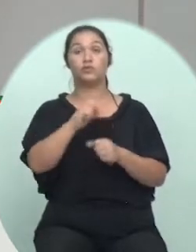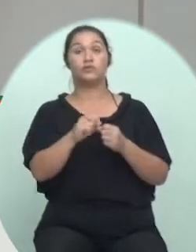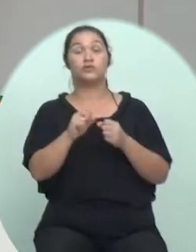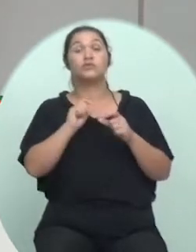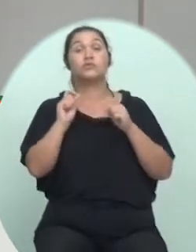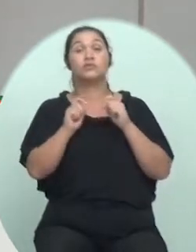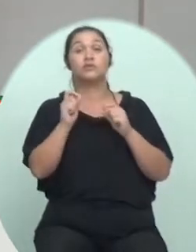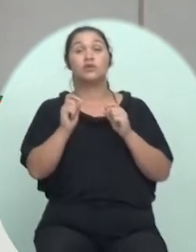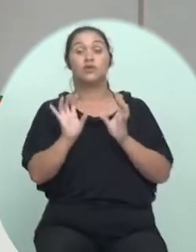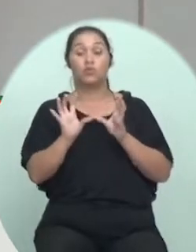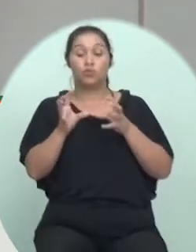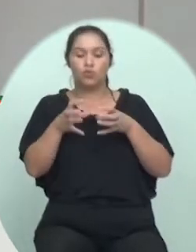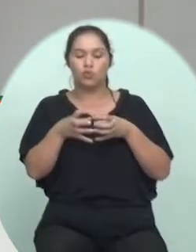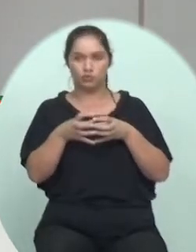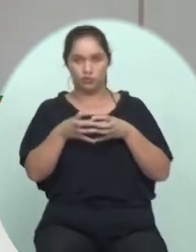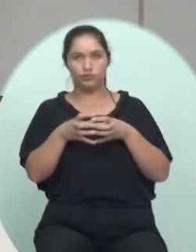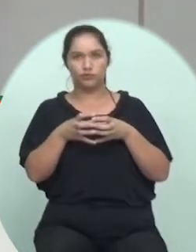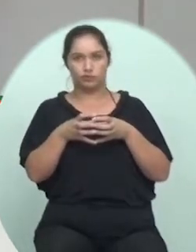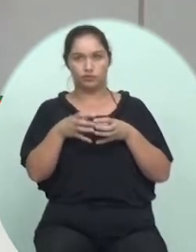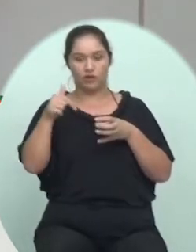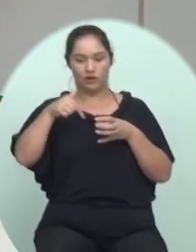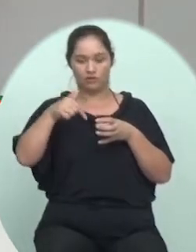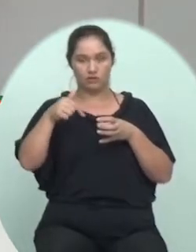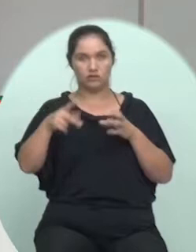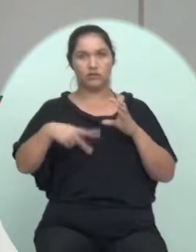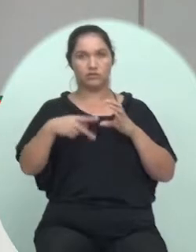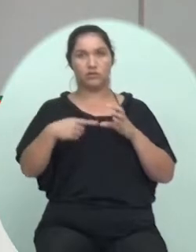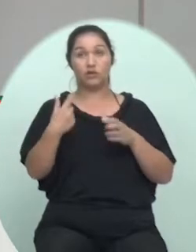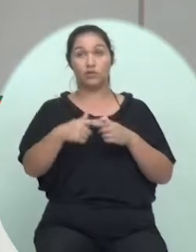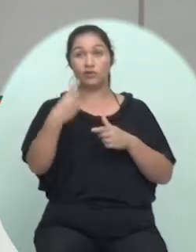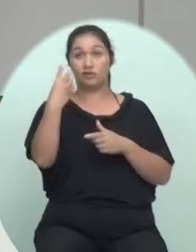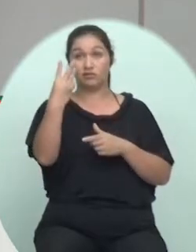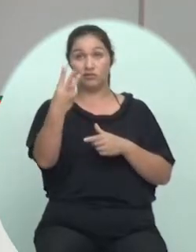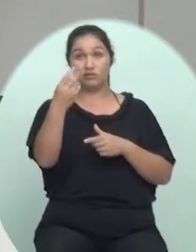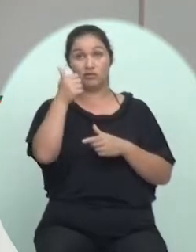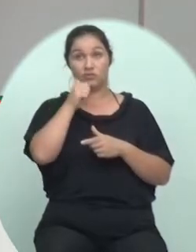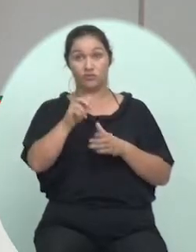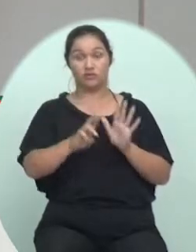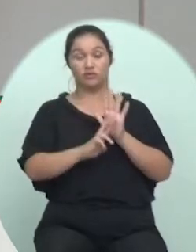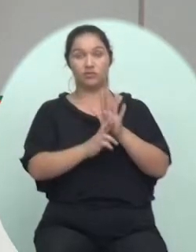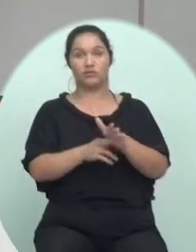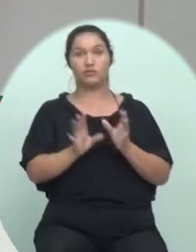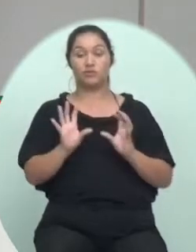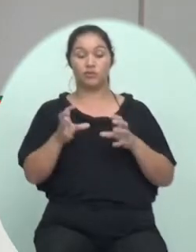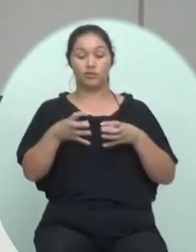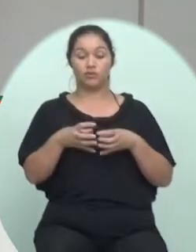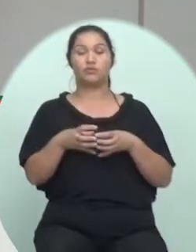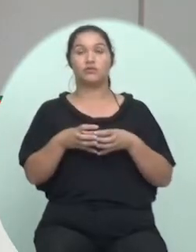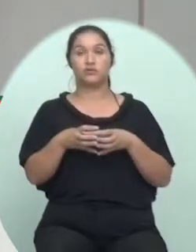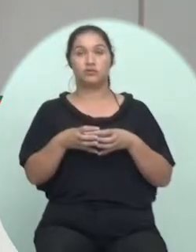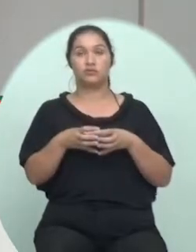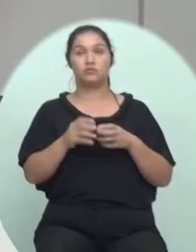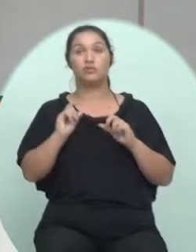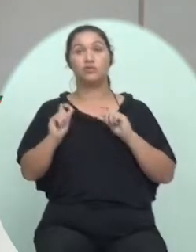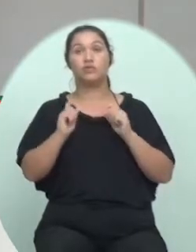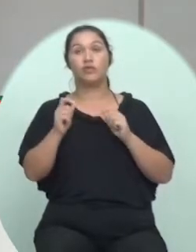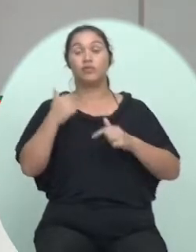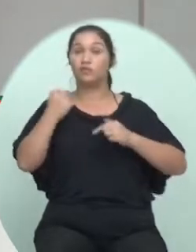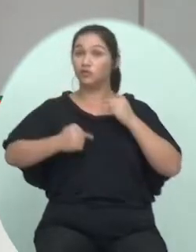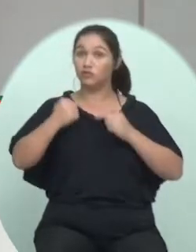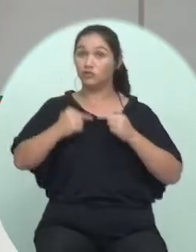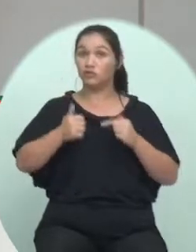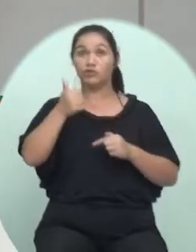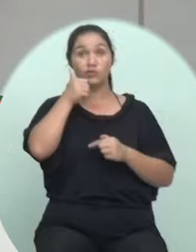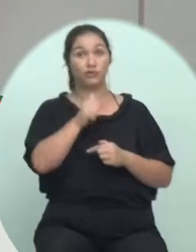uma comissão, aqui já que nós temos 3 mulheres representantes, uma comissão permanente para discutir a questão